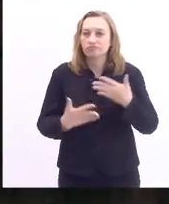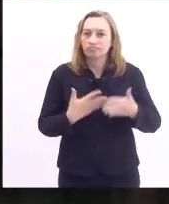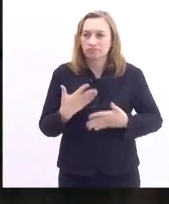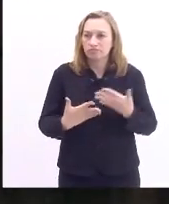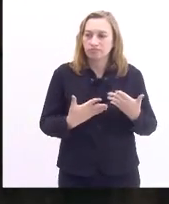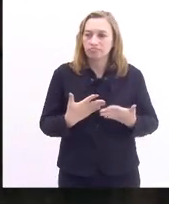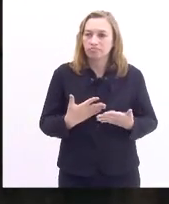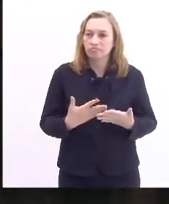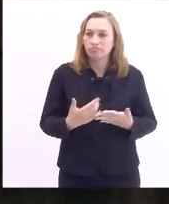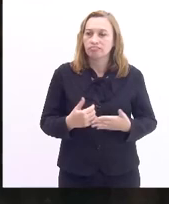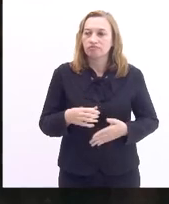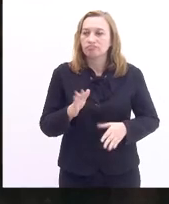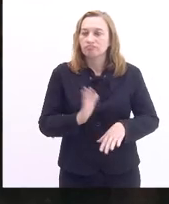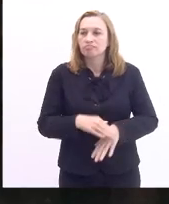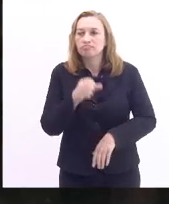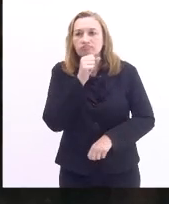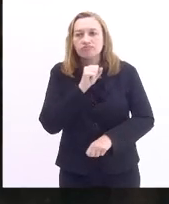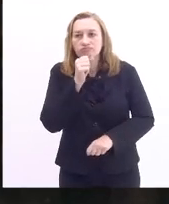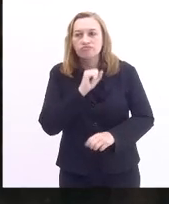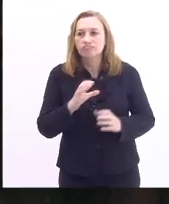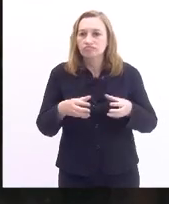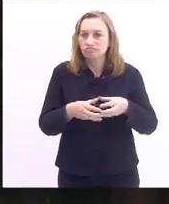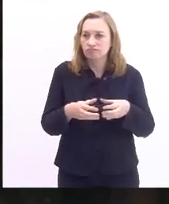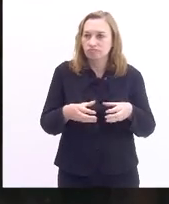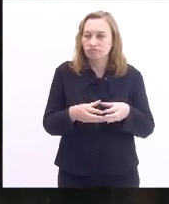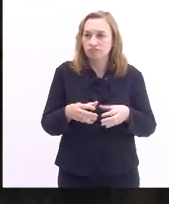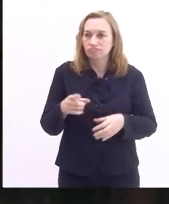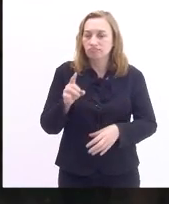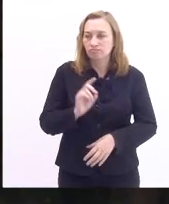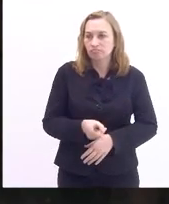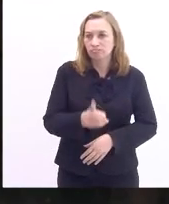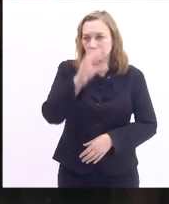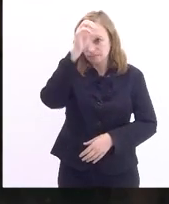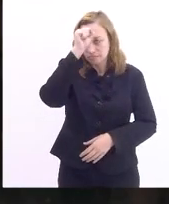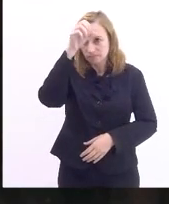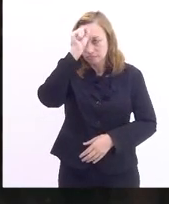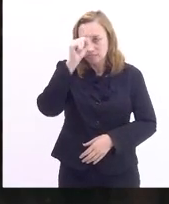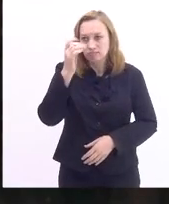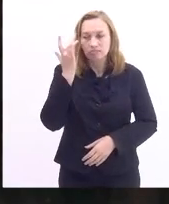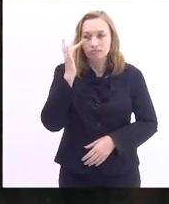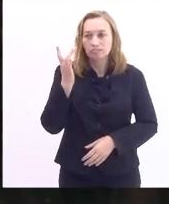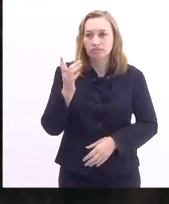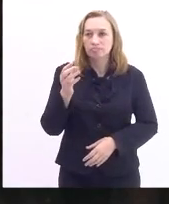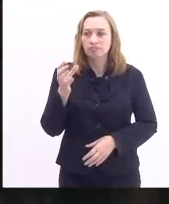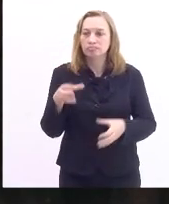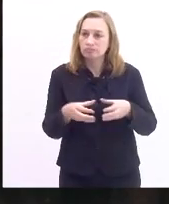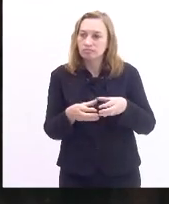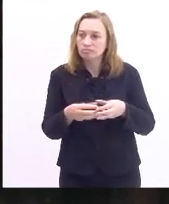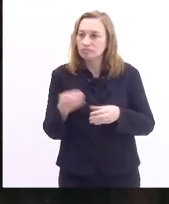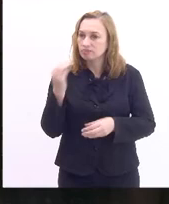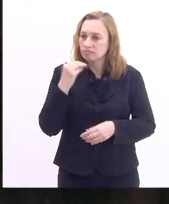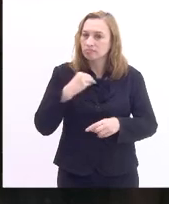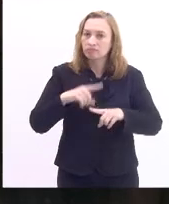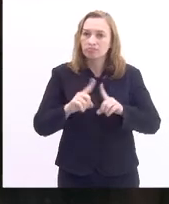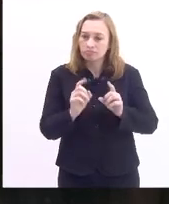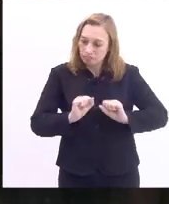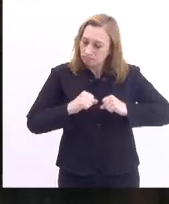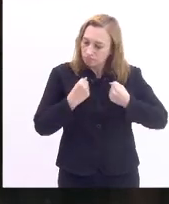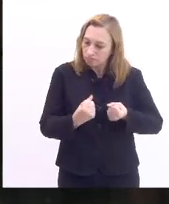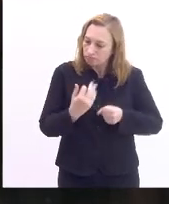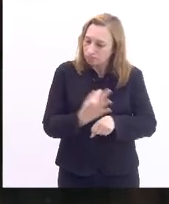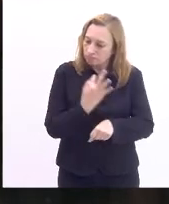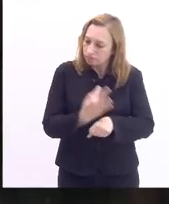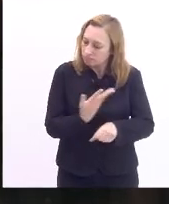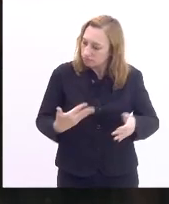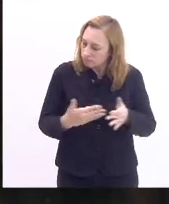Eu sou um dos mais velhos do grupo Mas é bom que a gente sempre aprende Eu achei que o grupo é a fraquejar e essa Resistência